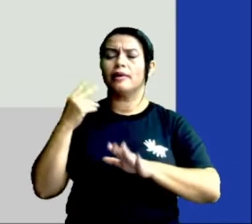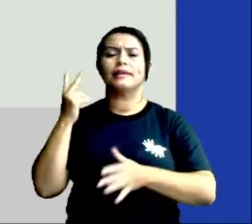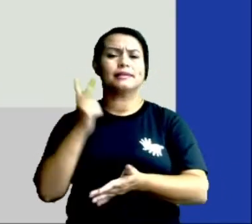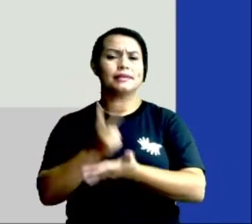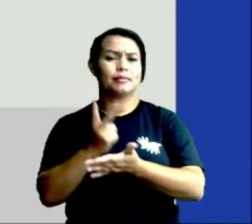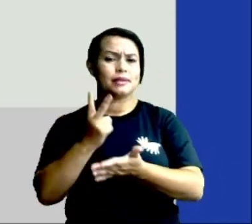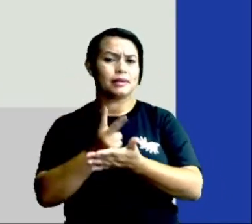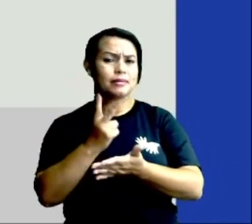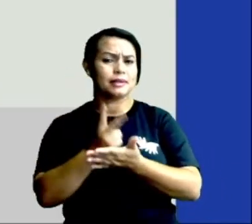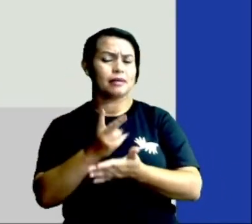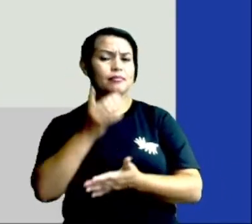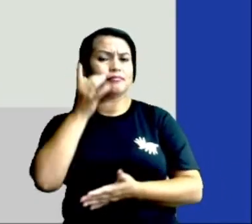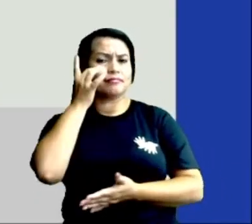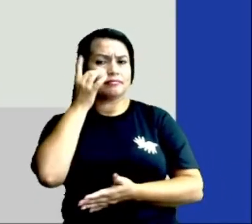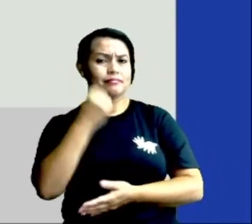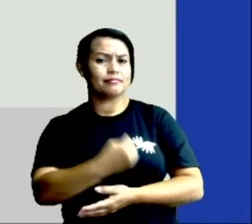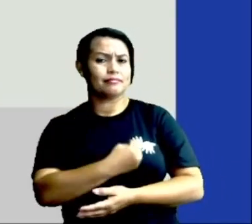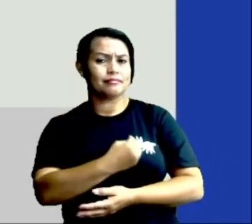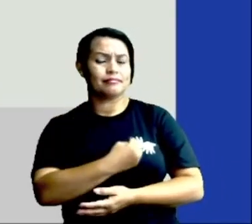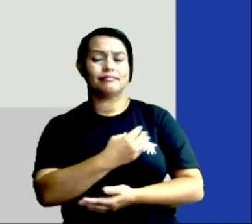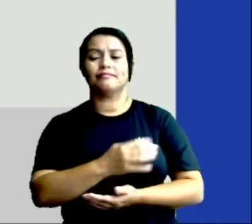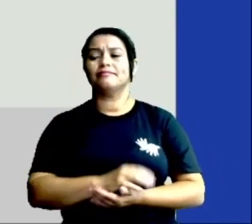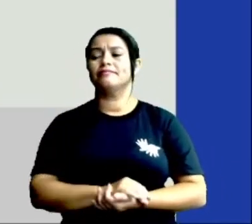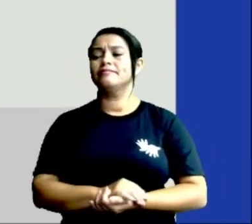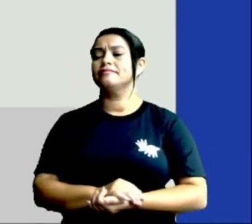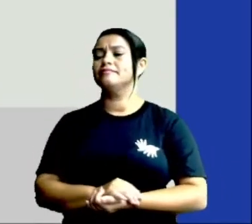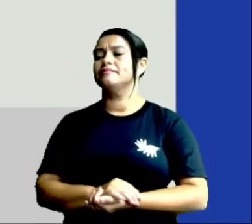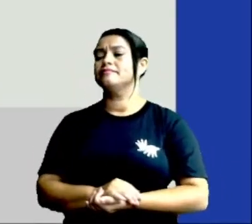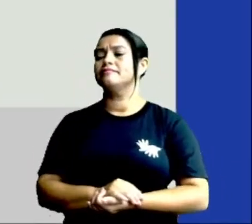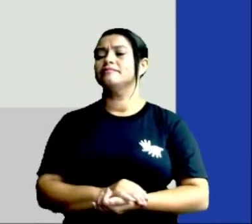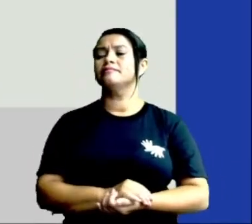no nosso dia a dia. Não é verdade?